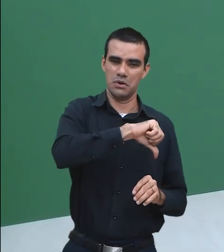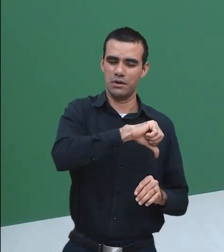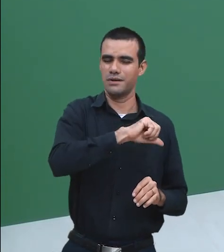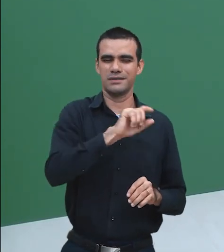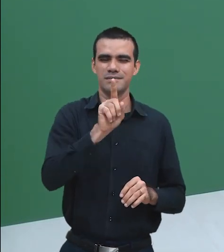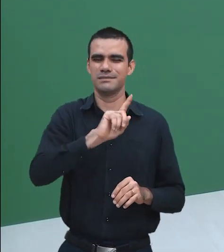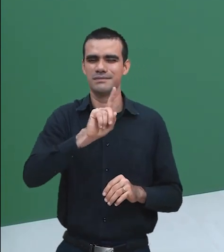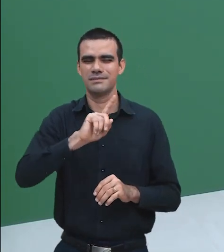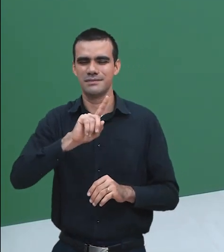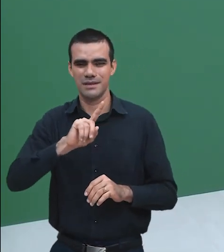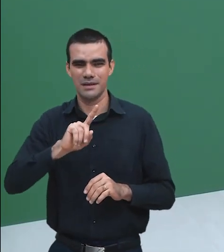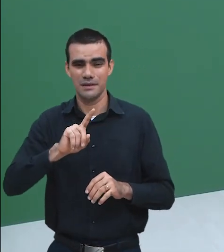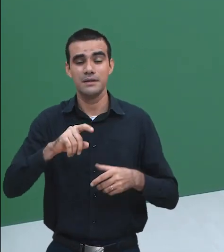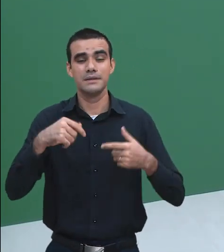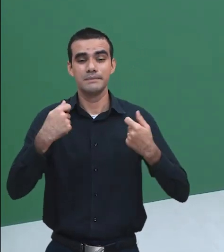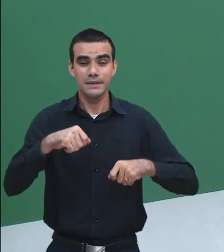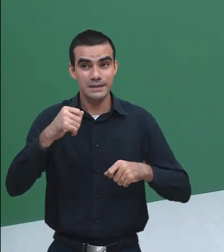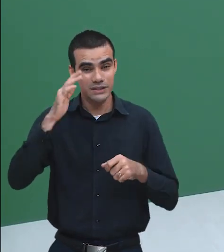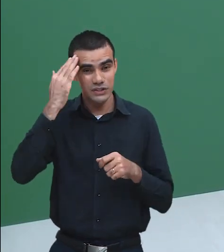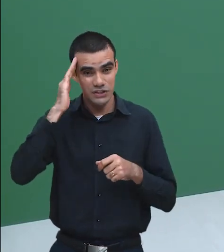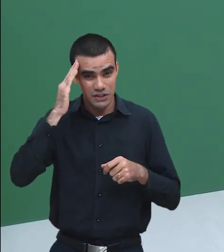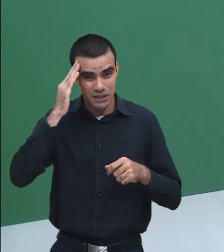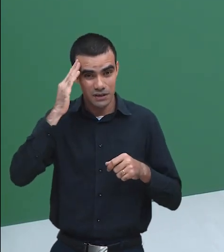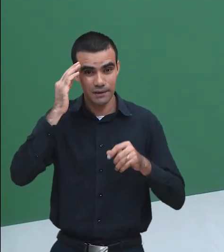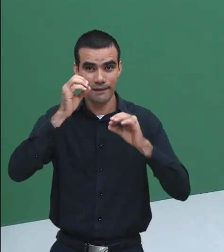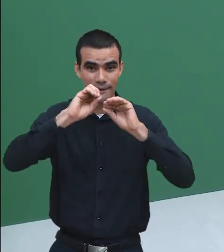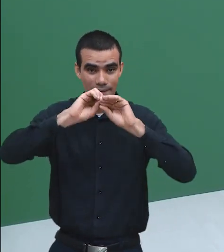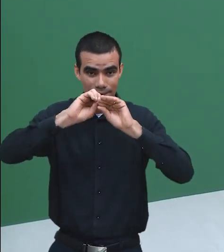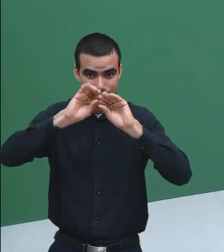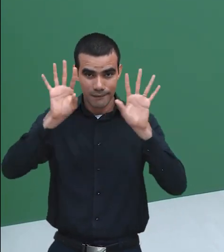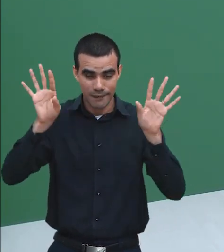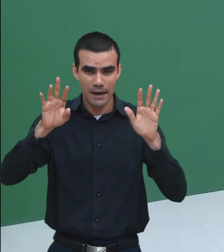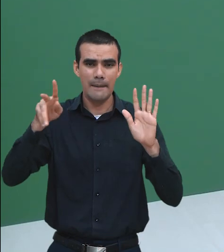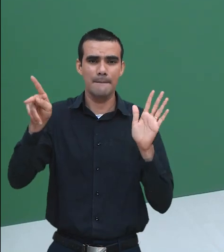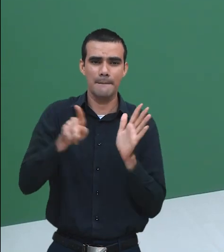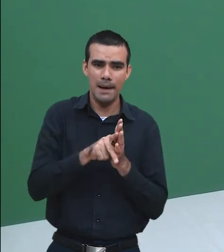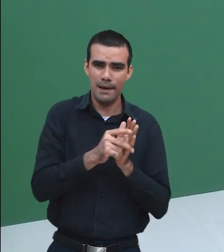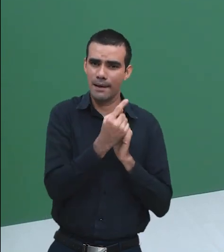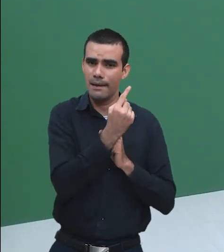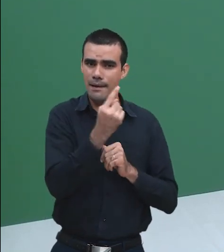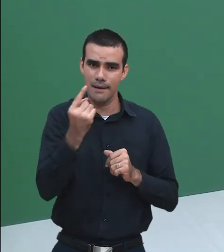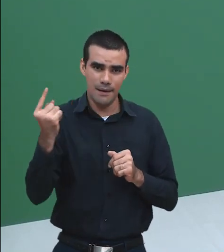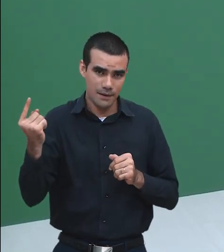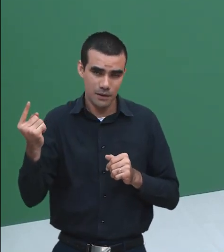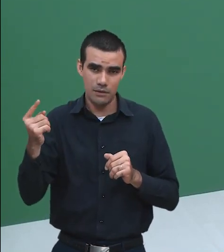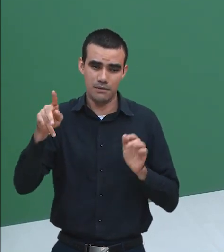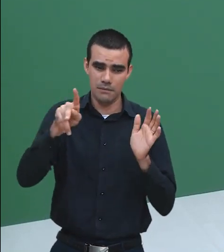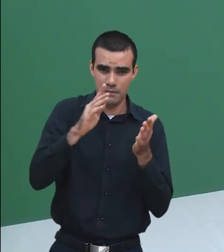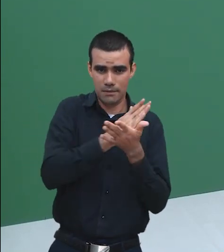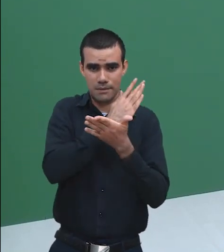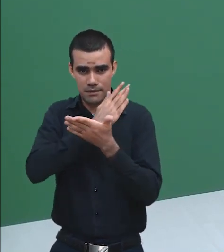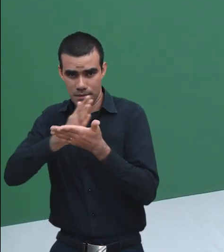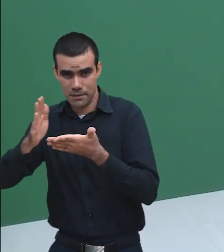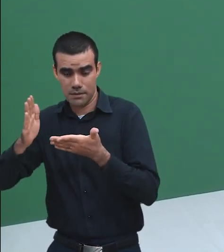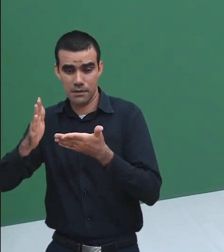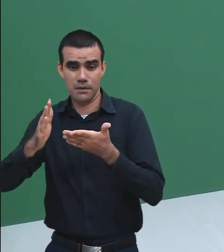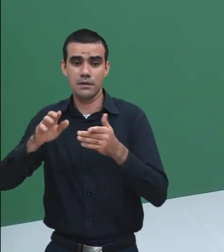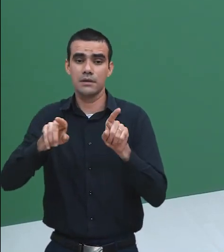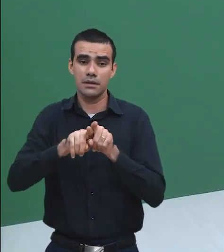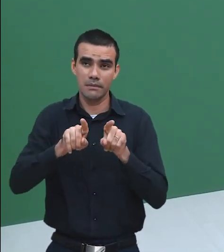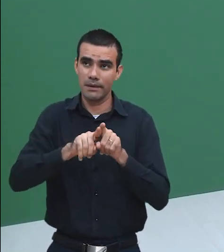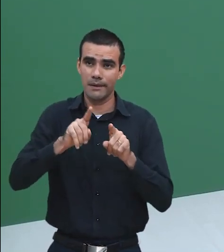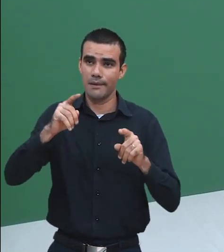religiosidade, é preciso que a gente compreenda bem aquilo que faz parte de cada uma, mas entendendo também